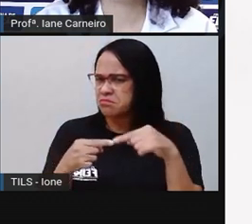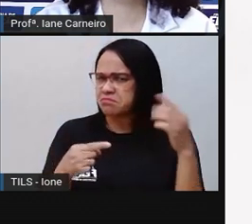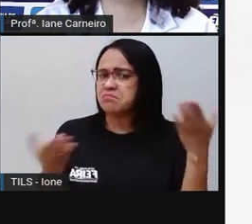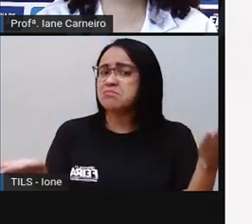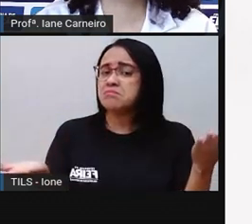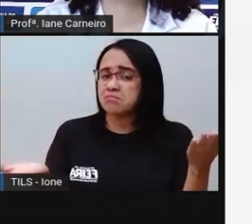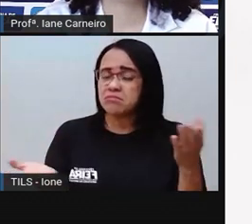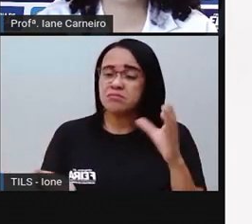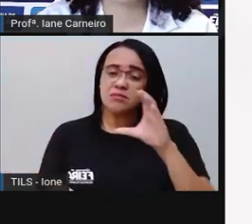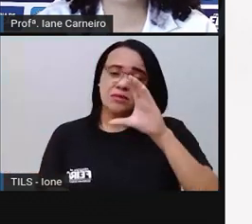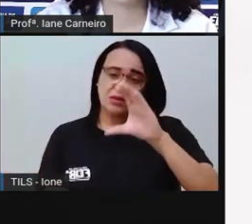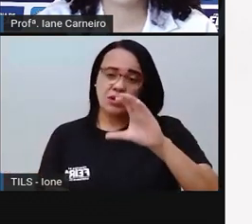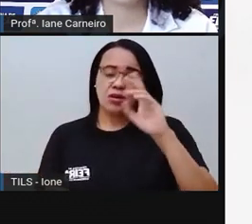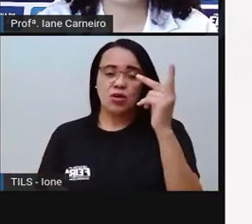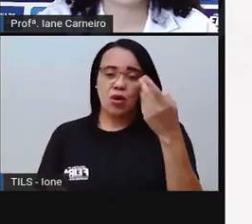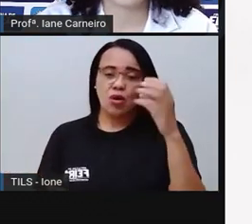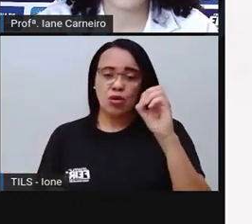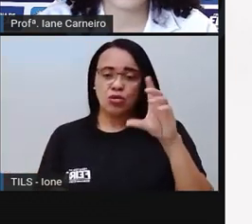Com